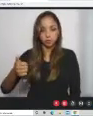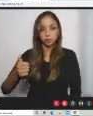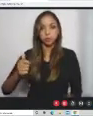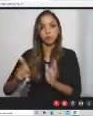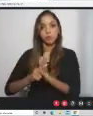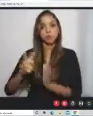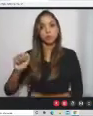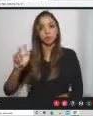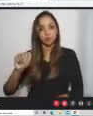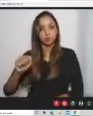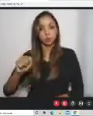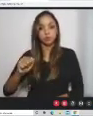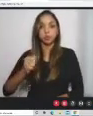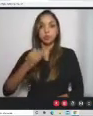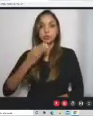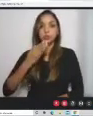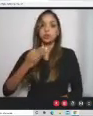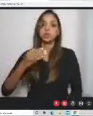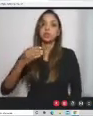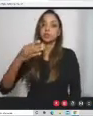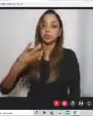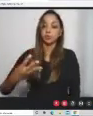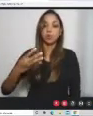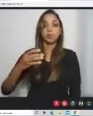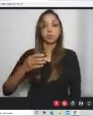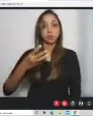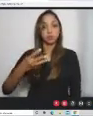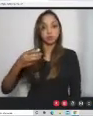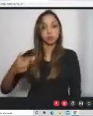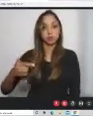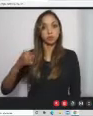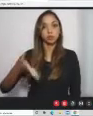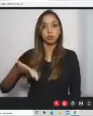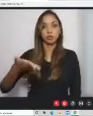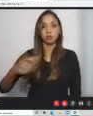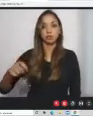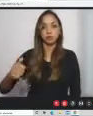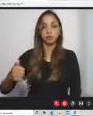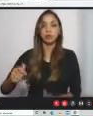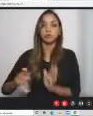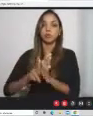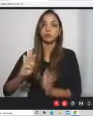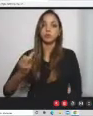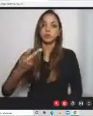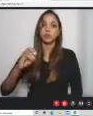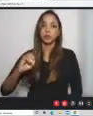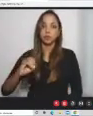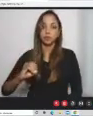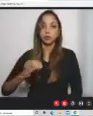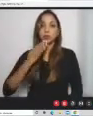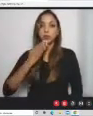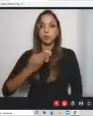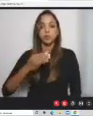Azevedo, indicações número 04 e 032/2021, da autoria do vereador Binho de Ambrósio, indicações